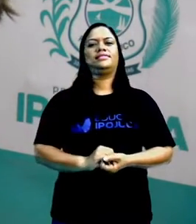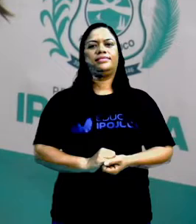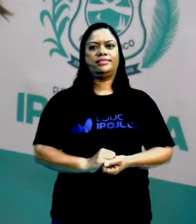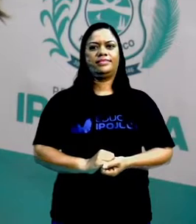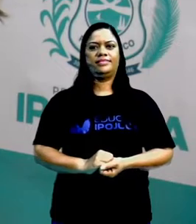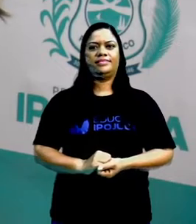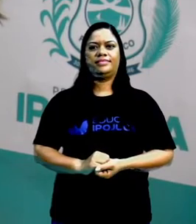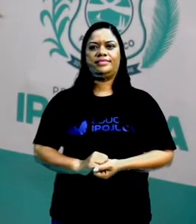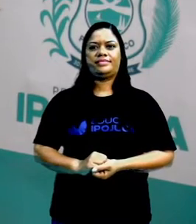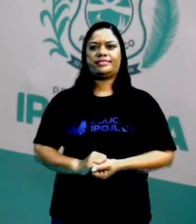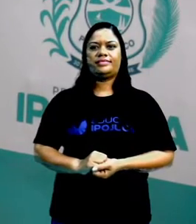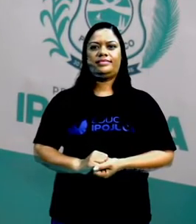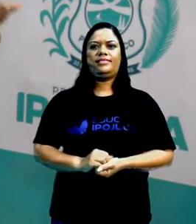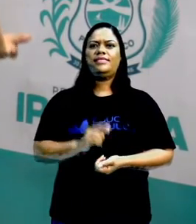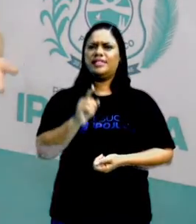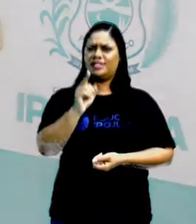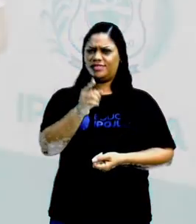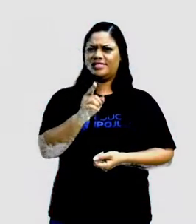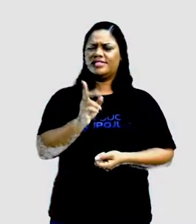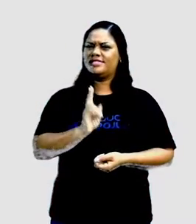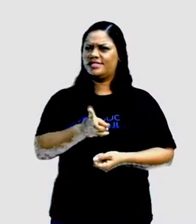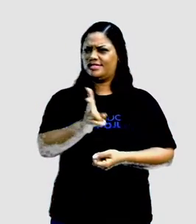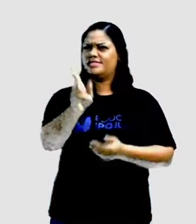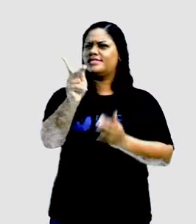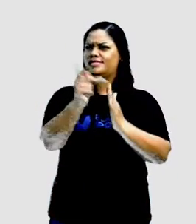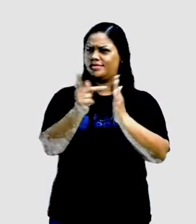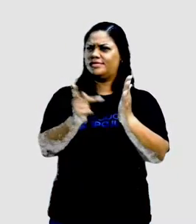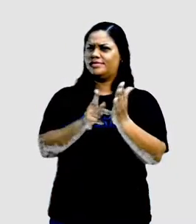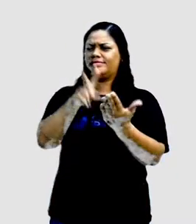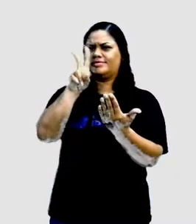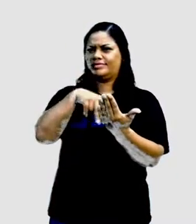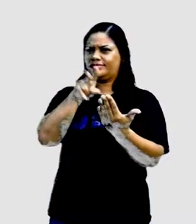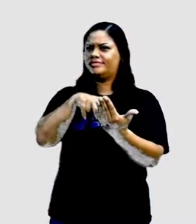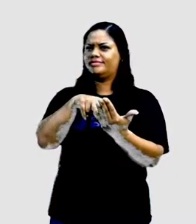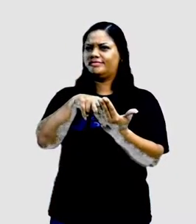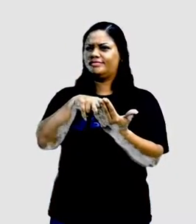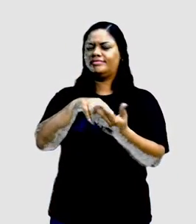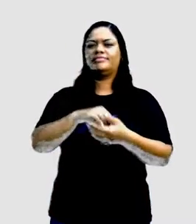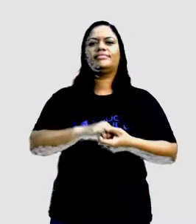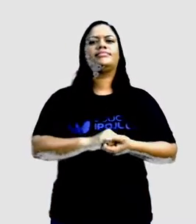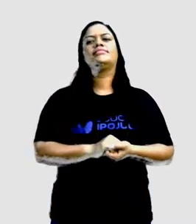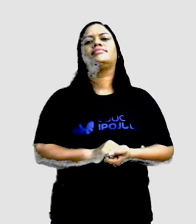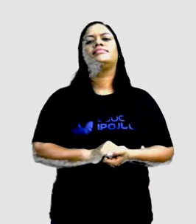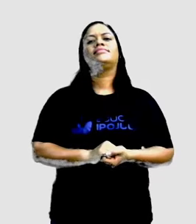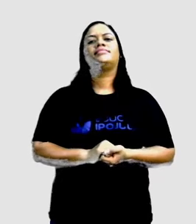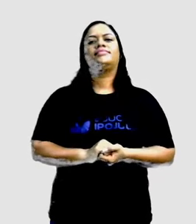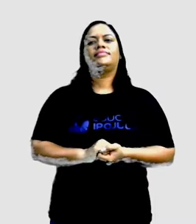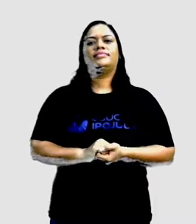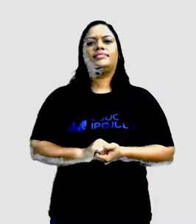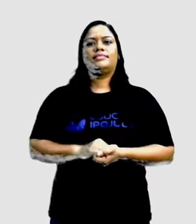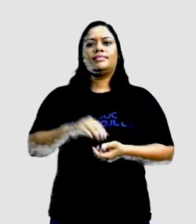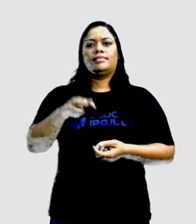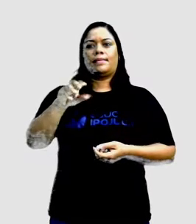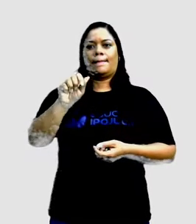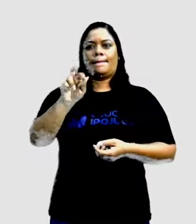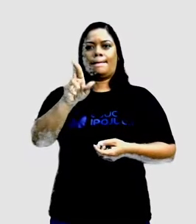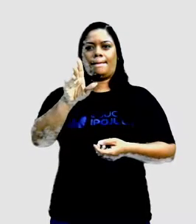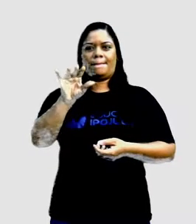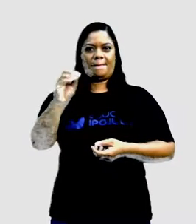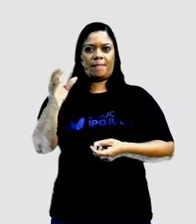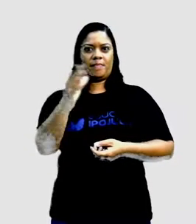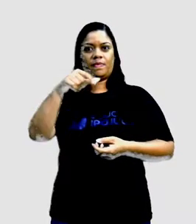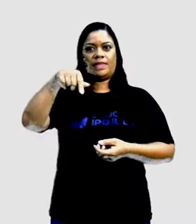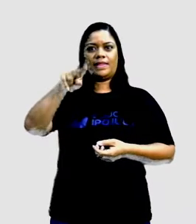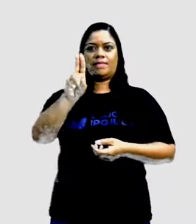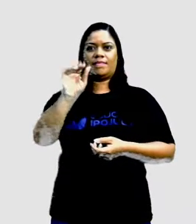E aí, você costuma ler esses poemas? Tem aí os poemas do poeta Mário Quintana, que